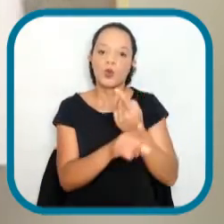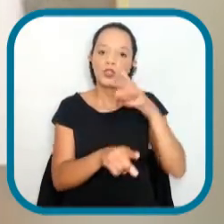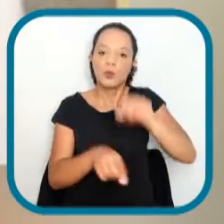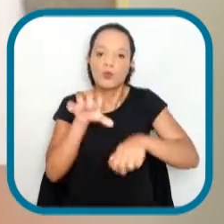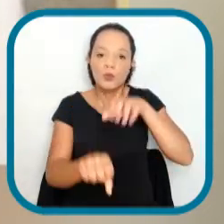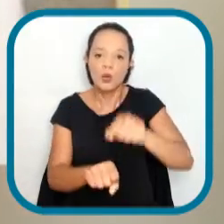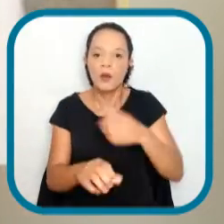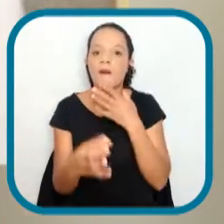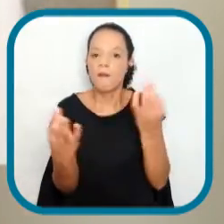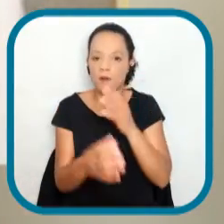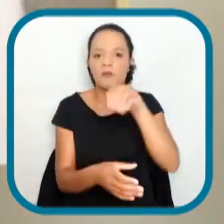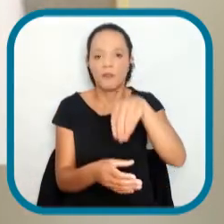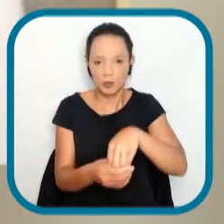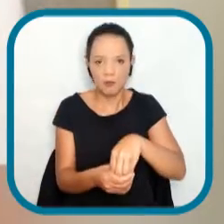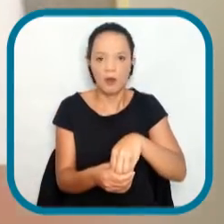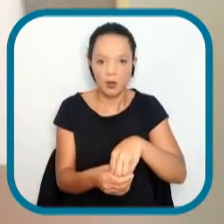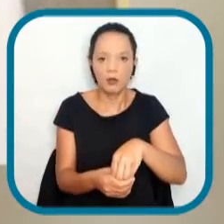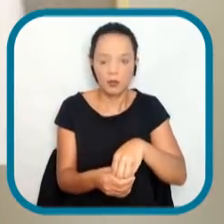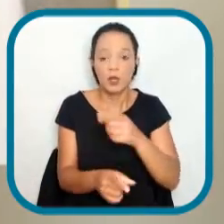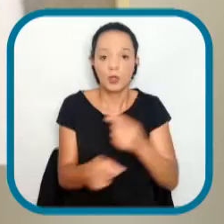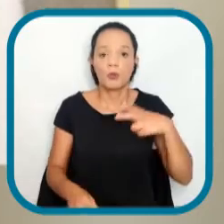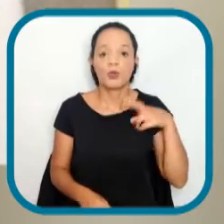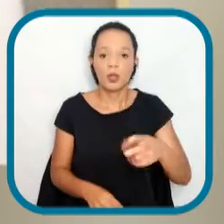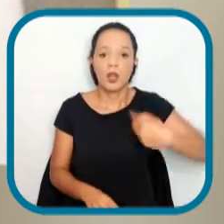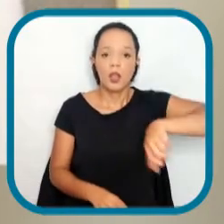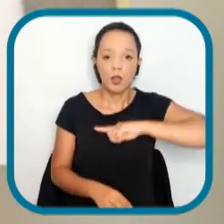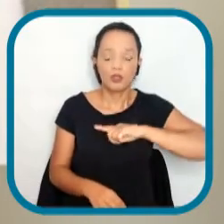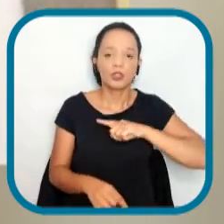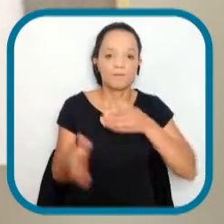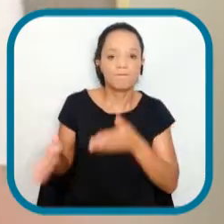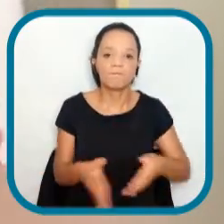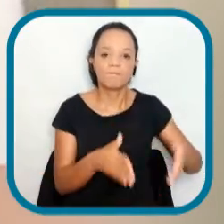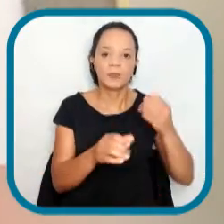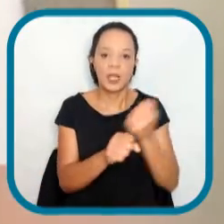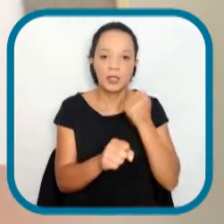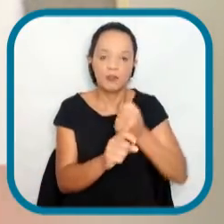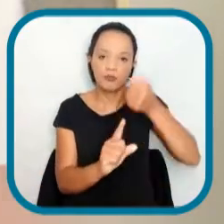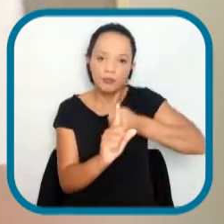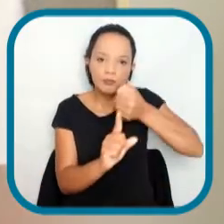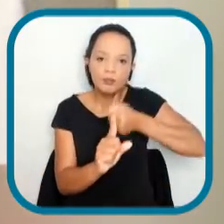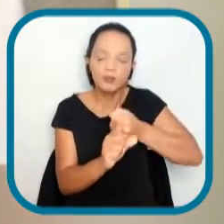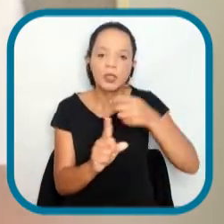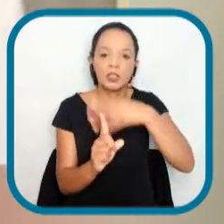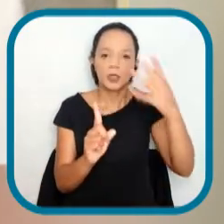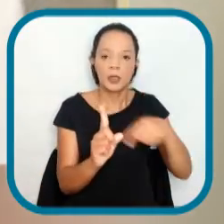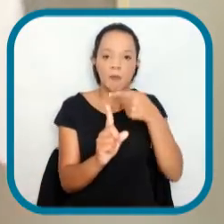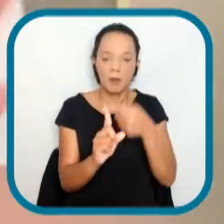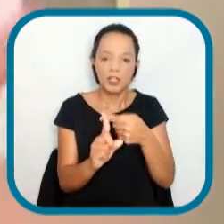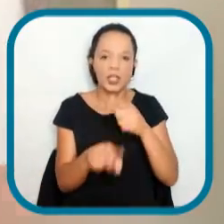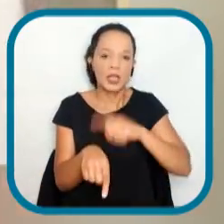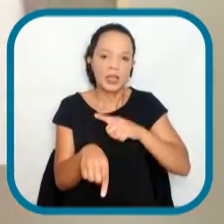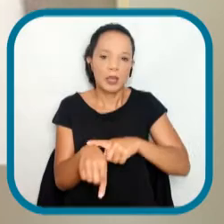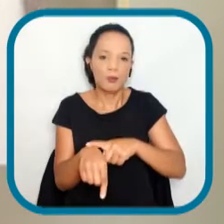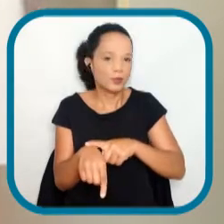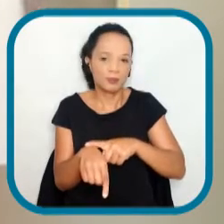nossas conquistas, que deve ser parte, porque efetivamente, e especialmente em Portugal, nós tivemos um percurso a nível de ativismo e associativismo LGBTI+, que é